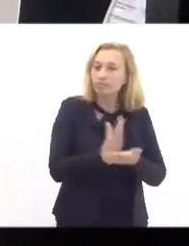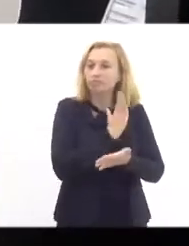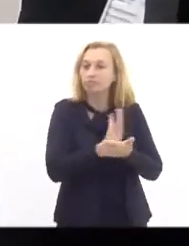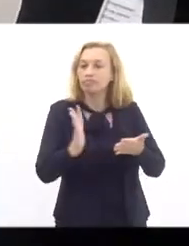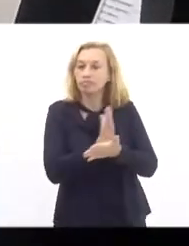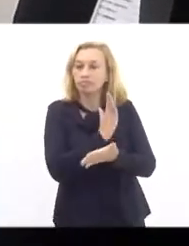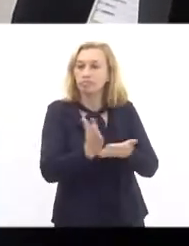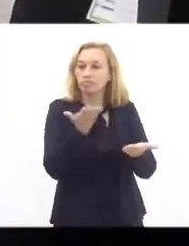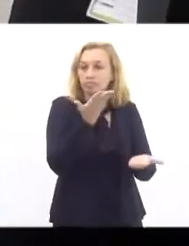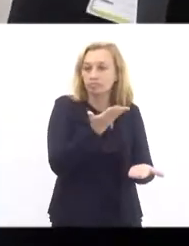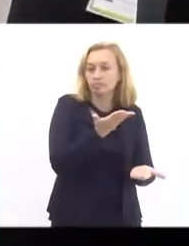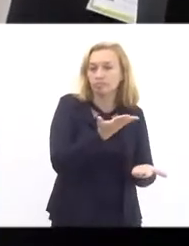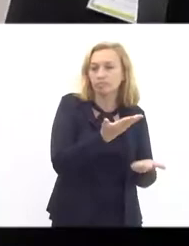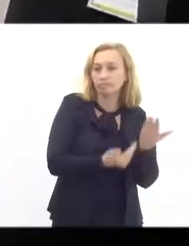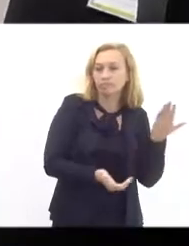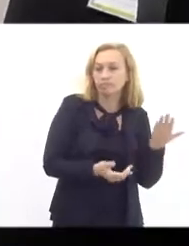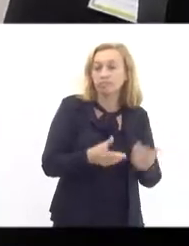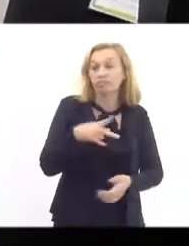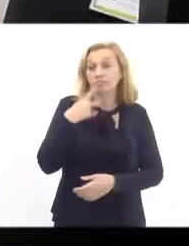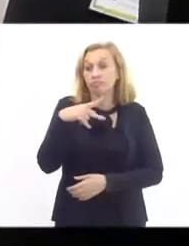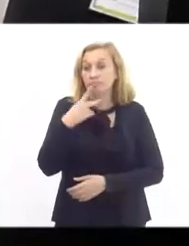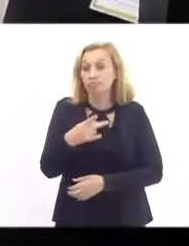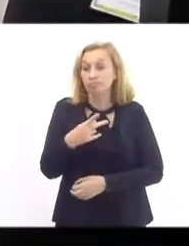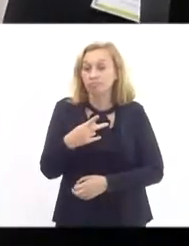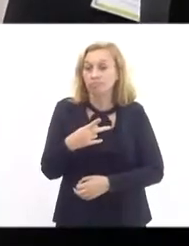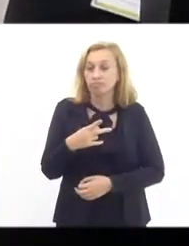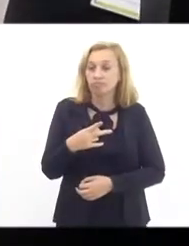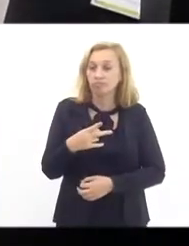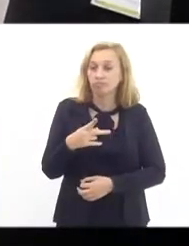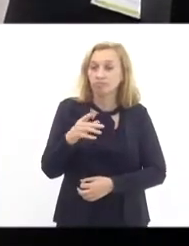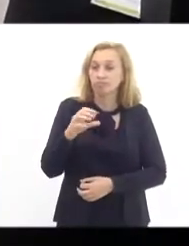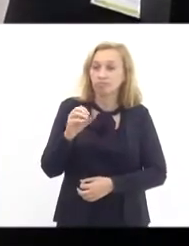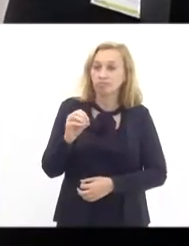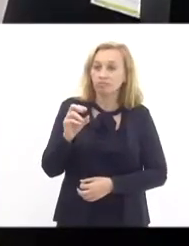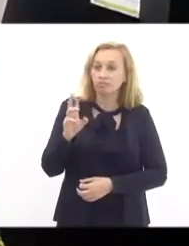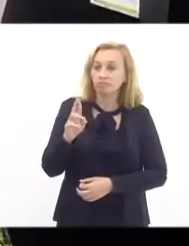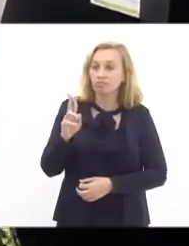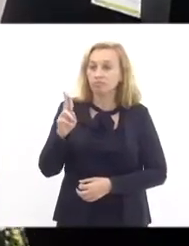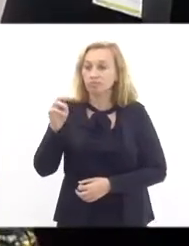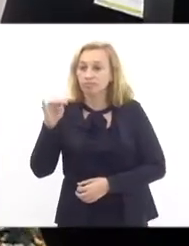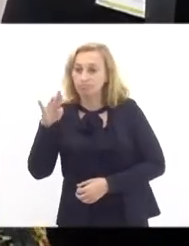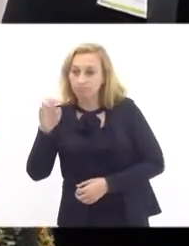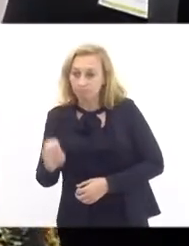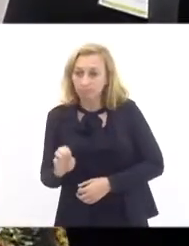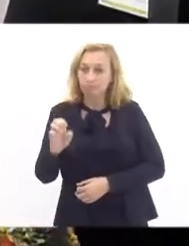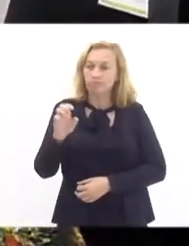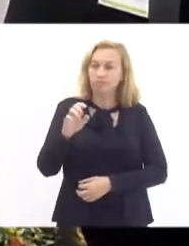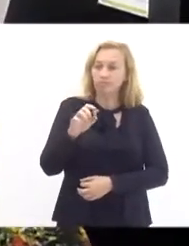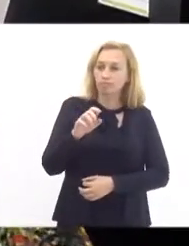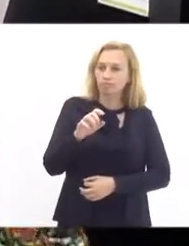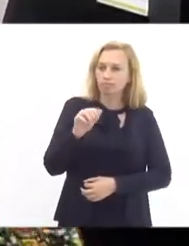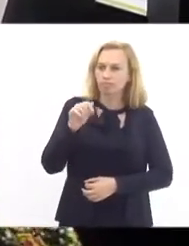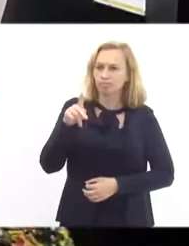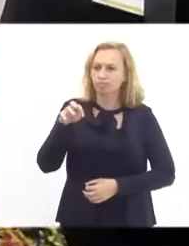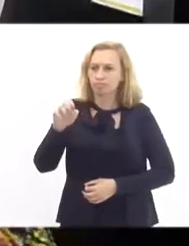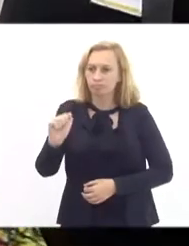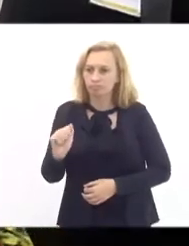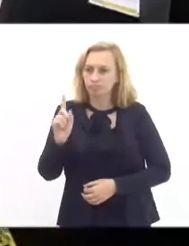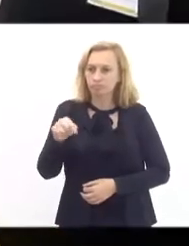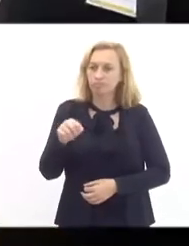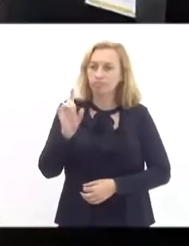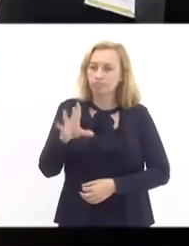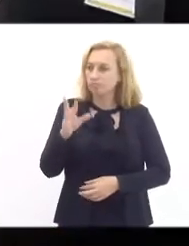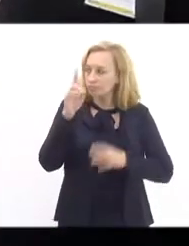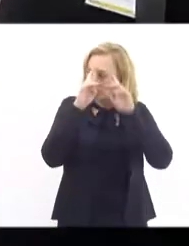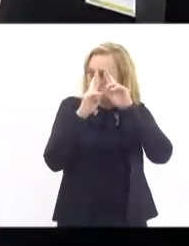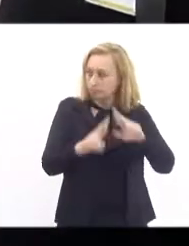oportunidade chega. Então, eu vou falar que em Iorubá, que Olorun Iniberu, Olorun Iniá. Só haverá